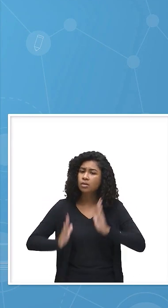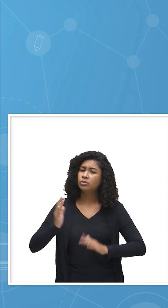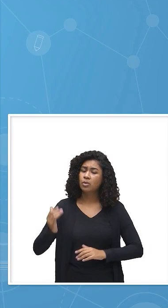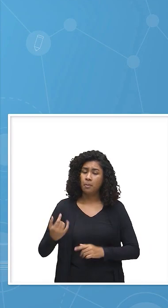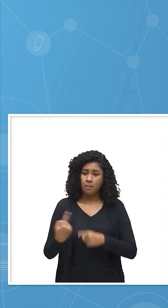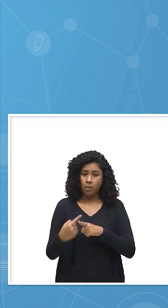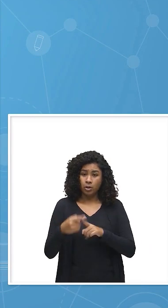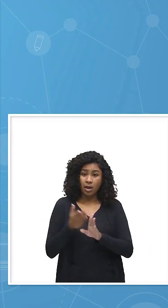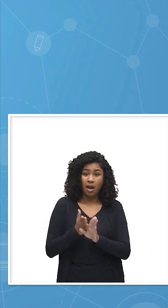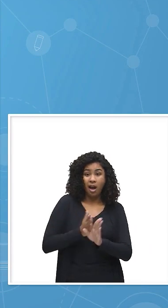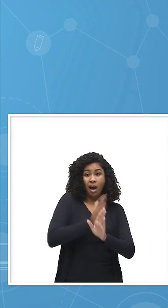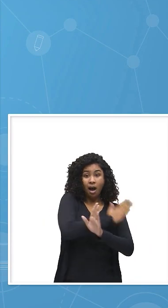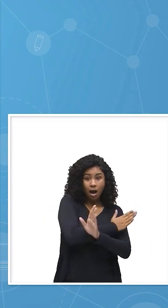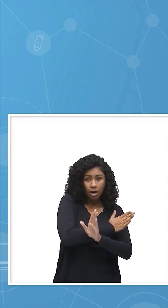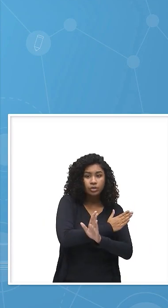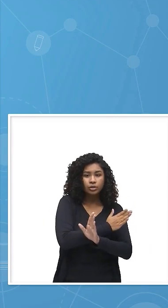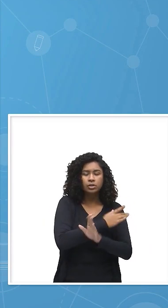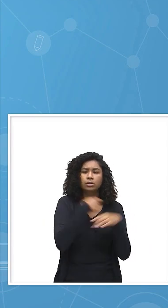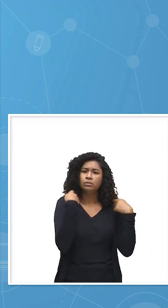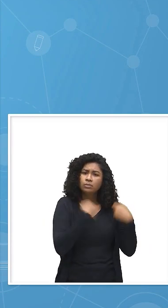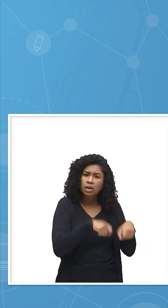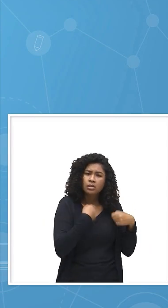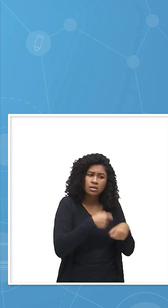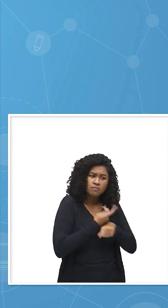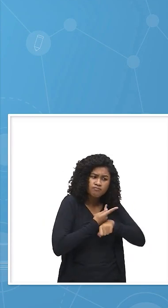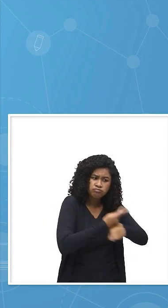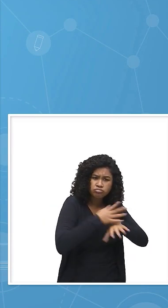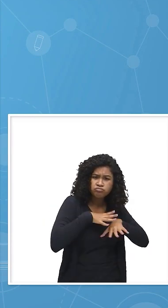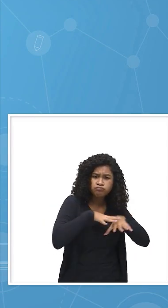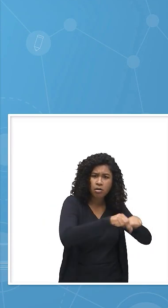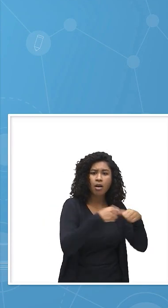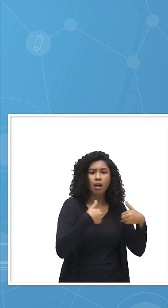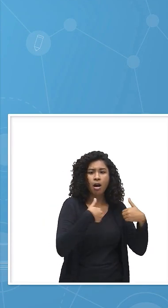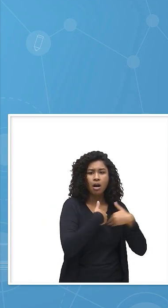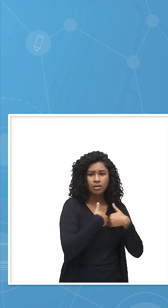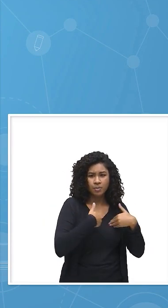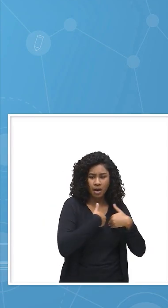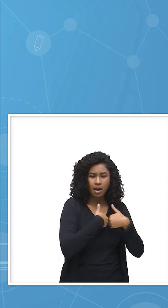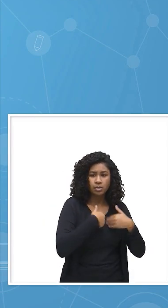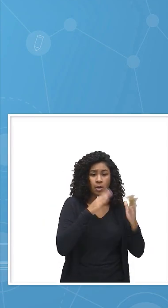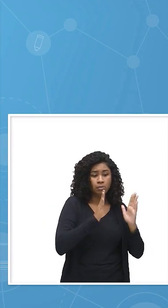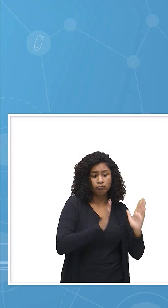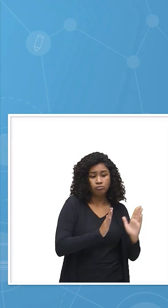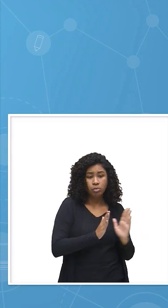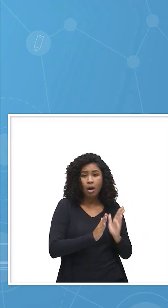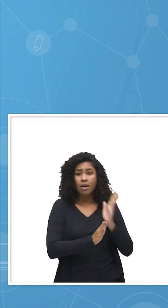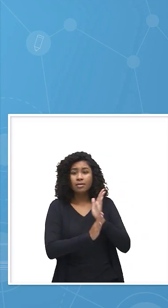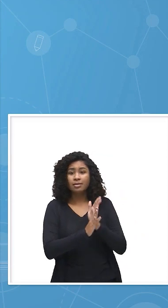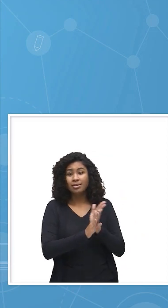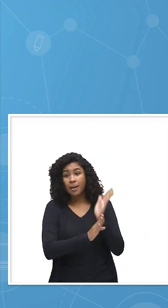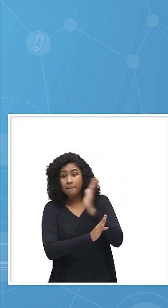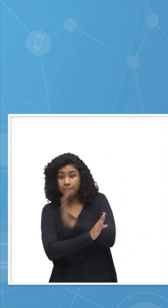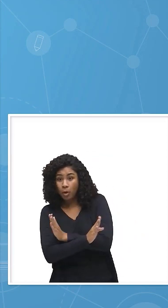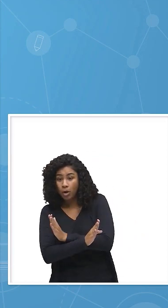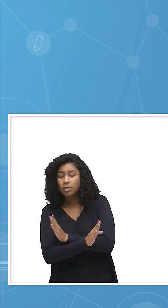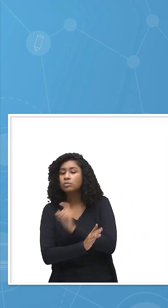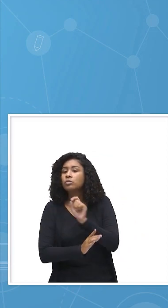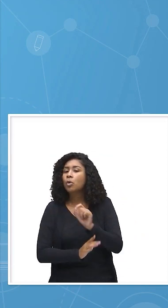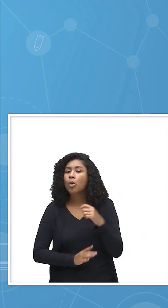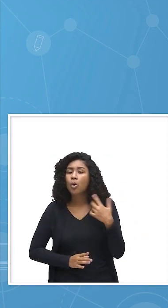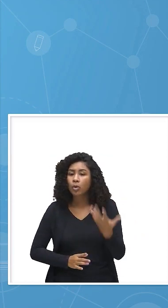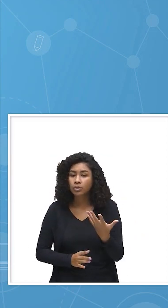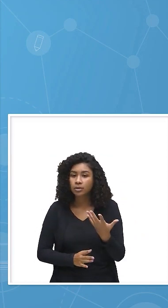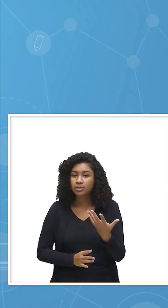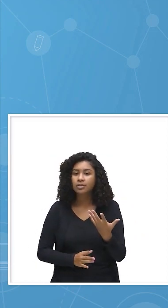dessa caça, depois eles passam a criar os animais. Como, professor? Acredita-se que primeiramente eles tenham pego